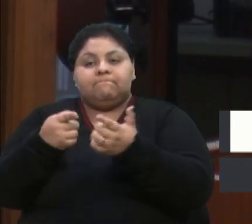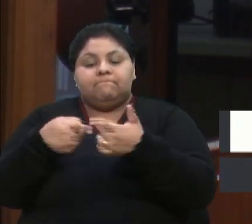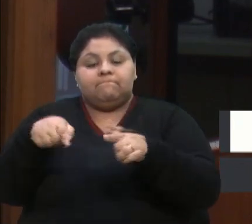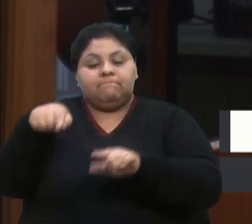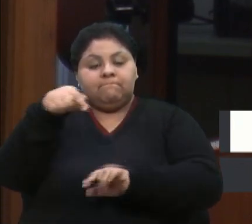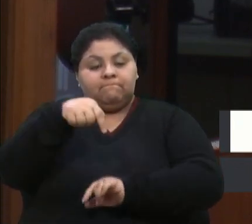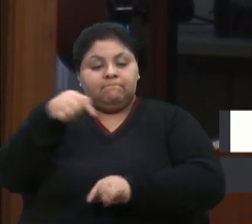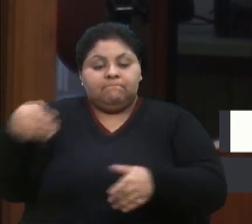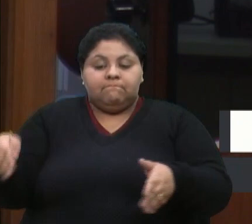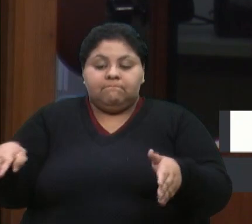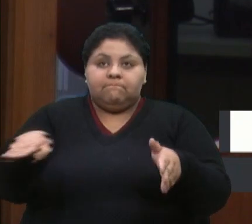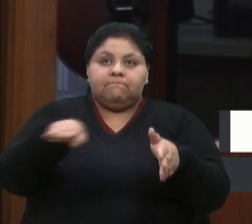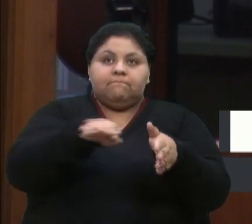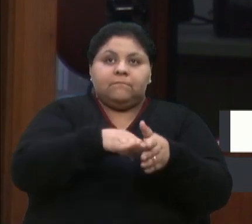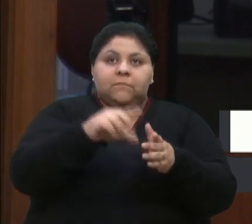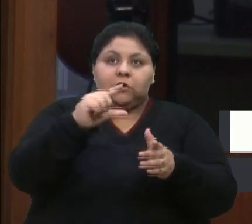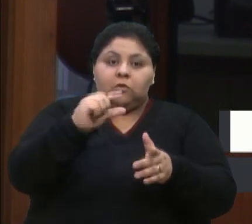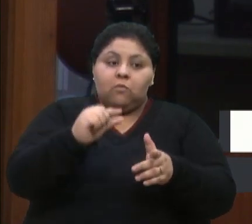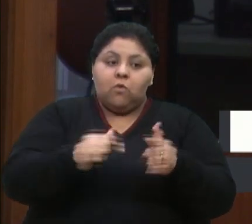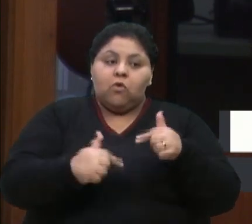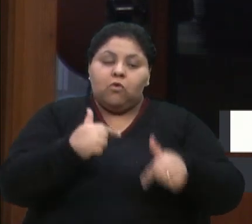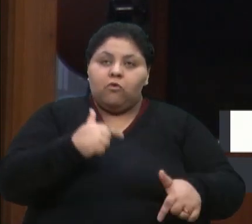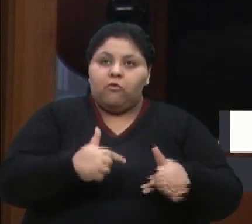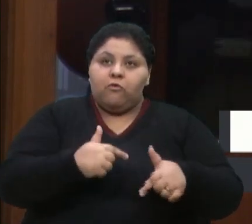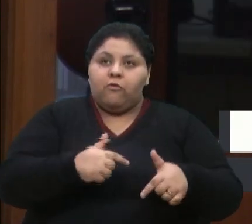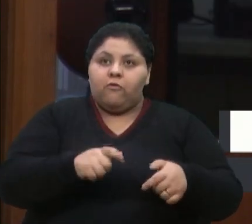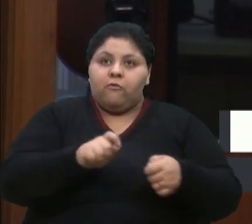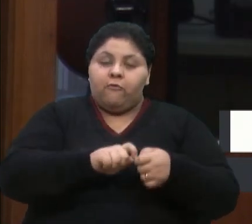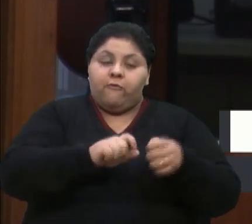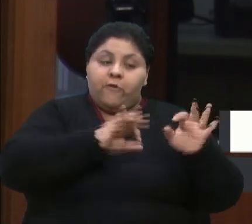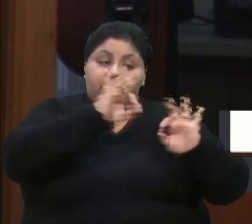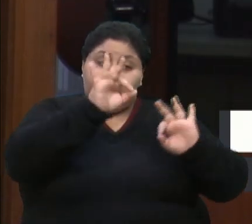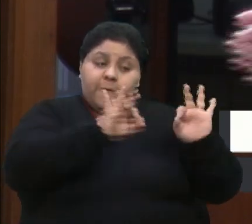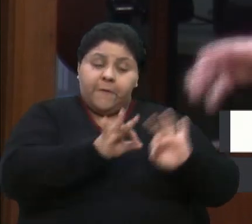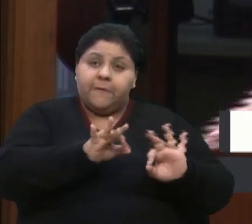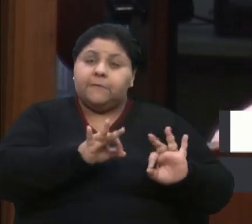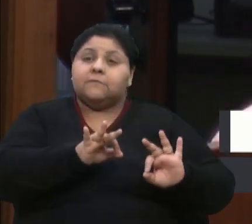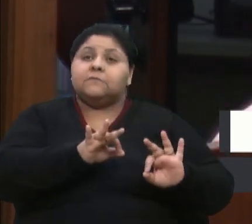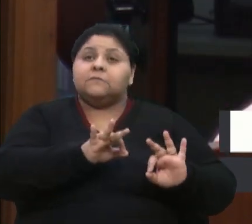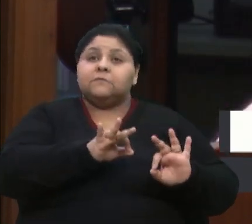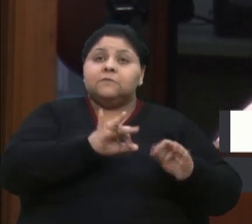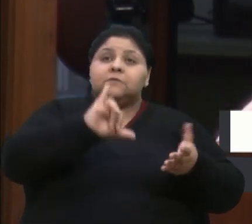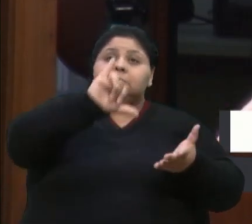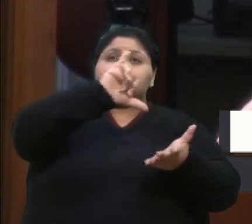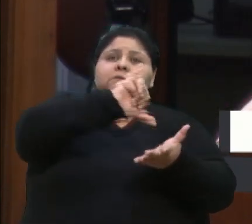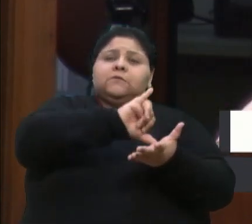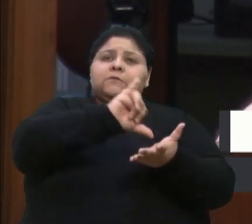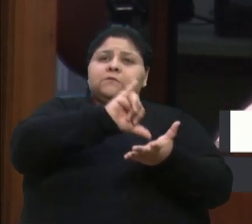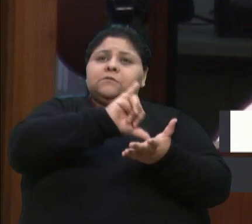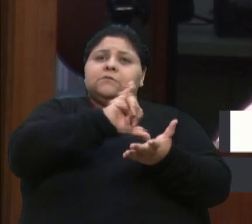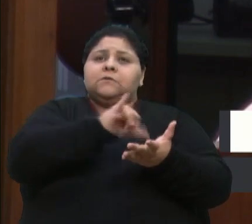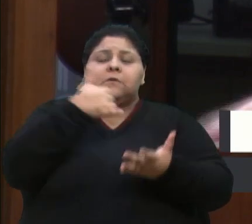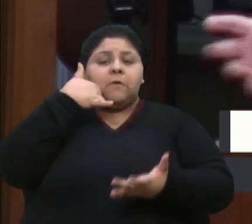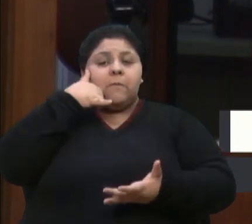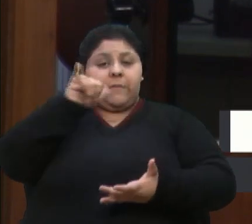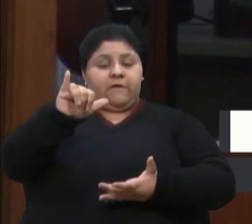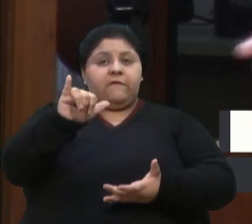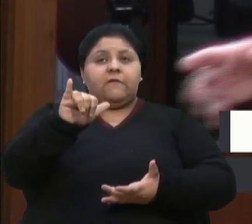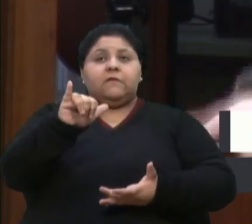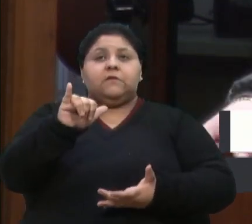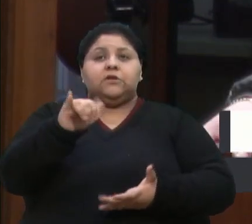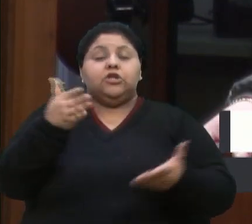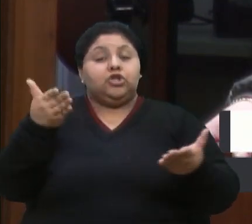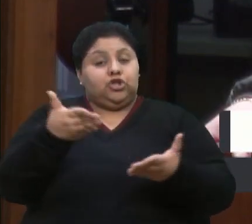trazer um pouco do trabalho que está sendo organizado. Esse trabalho do Centro de Ações Preventivas da nossa Guarda Municipal ele já